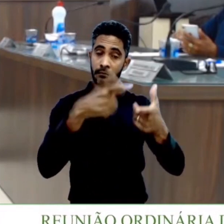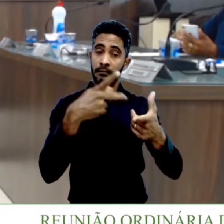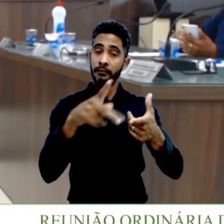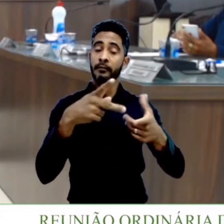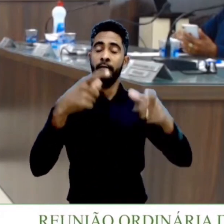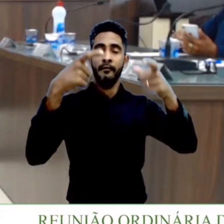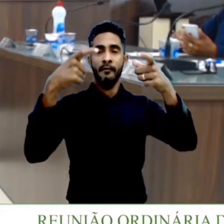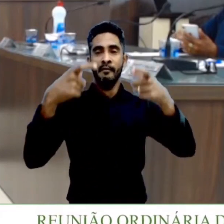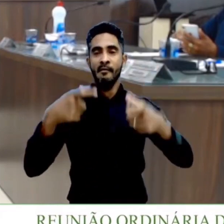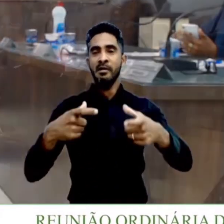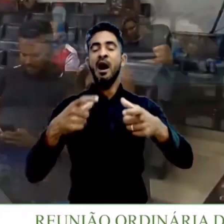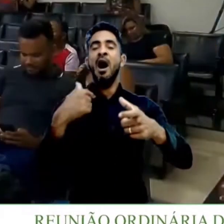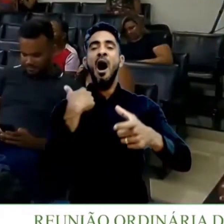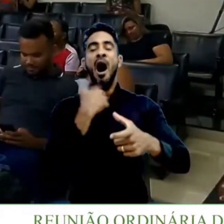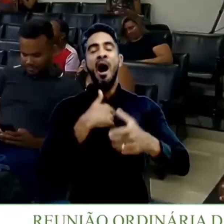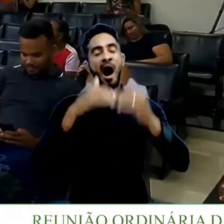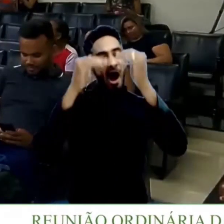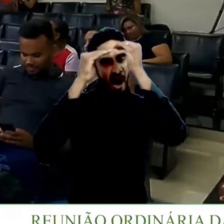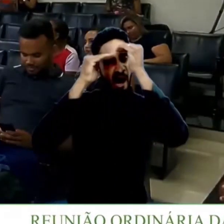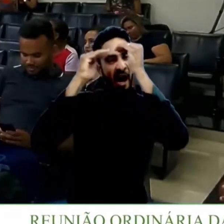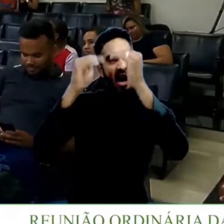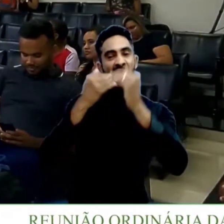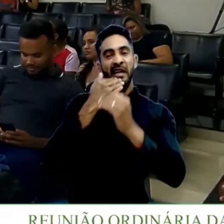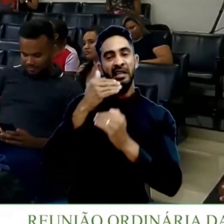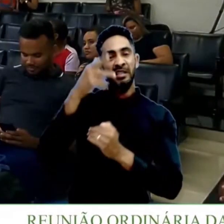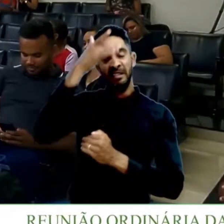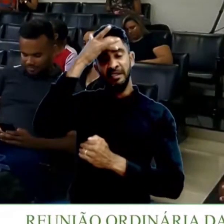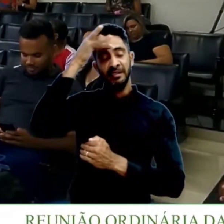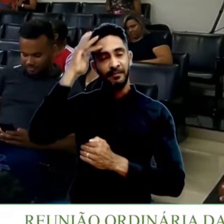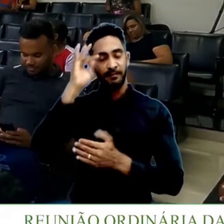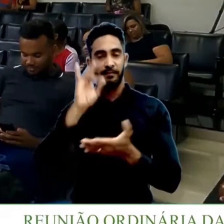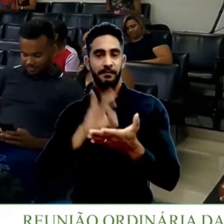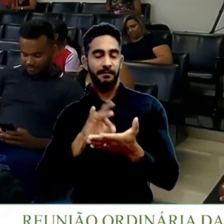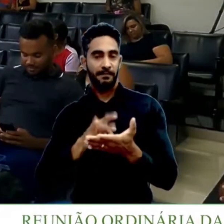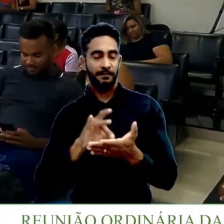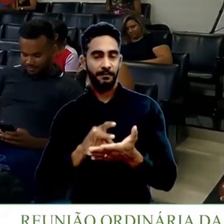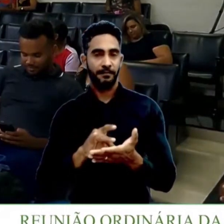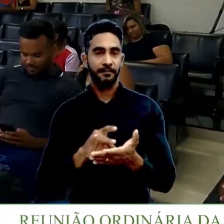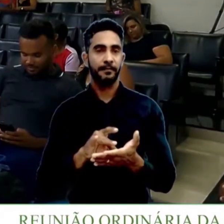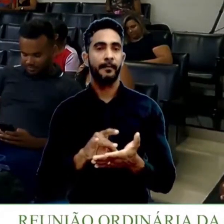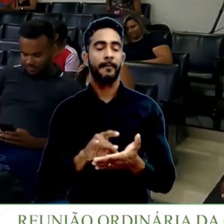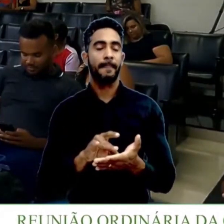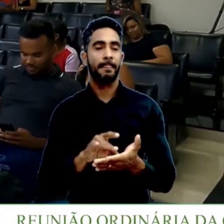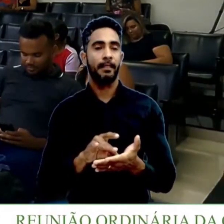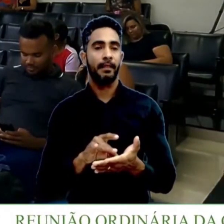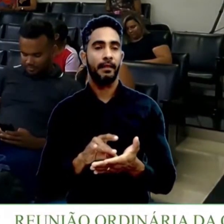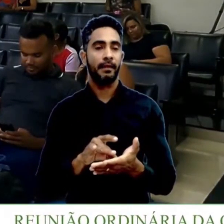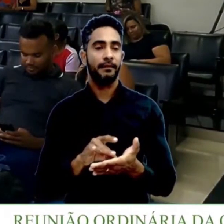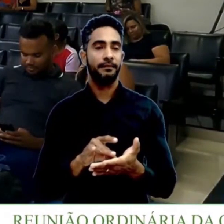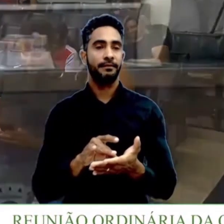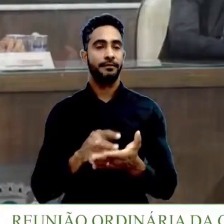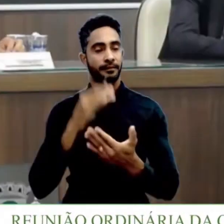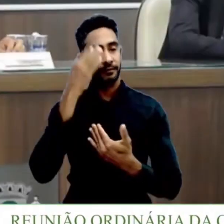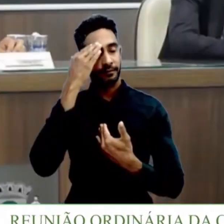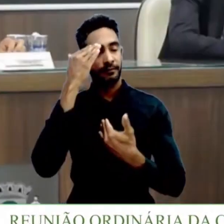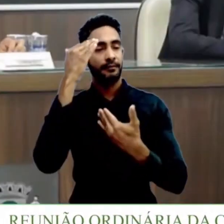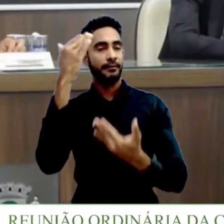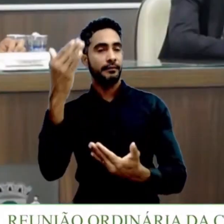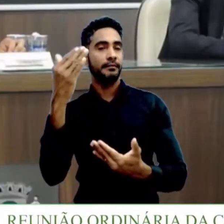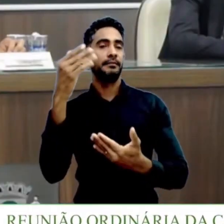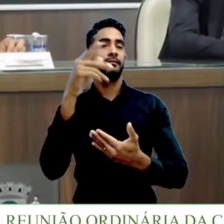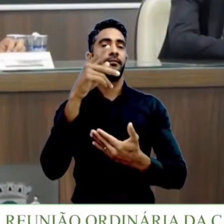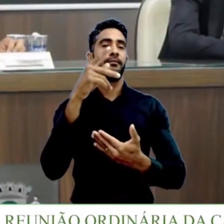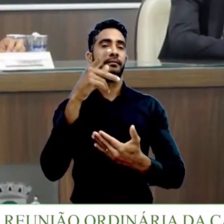necessárias para que possamos atender essa necessidade. Na certeza do pronto atendimento, manifesto os mais sinceros agradecimentos em